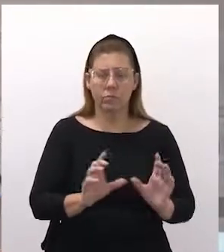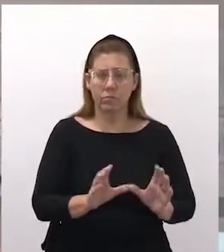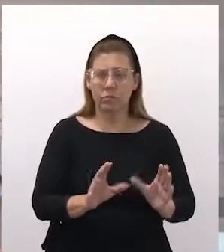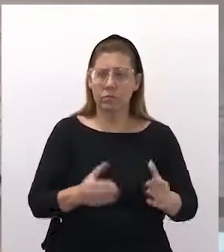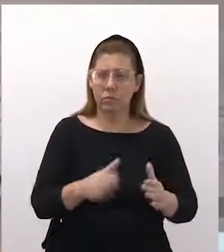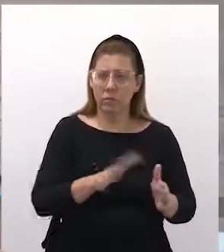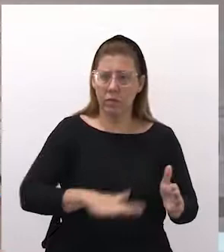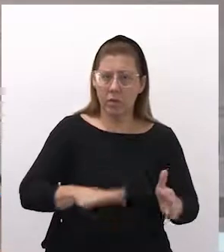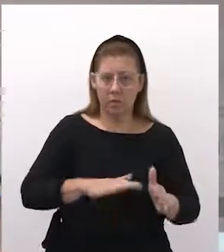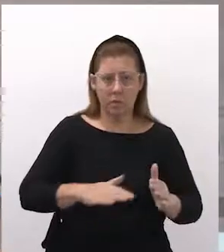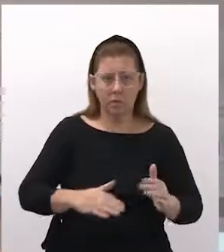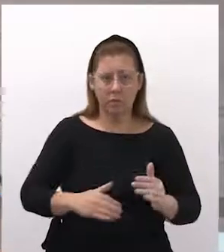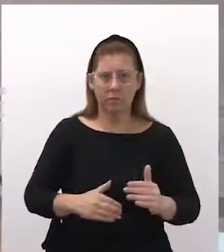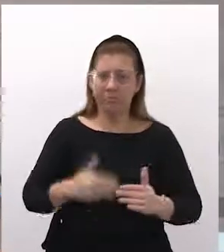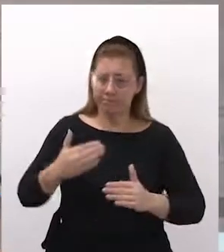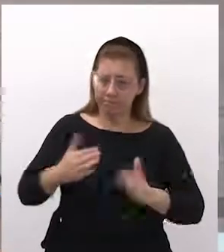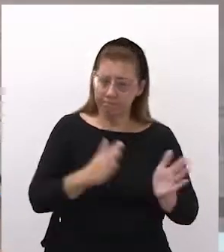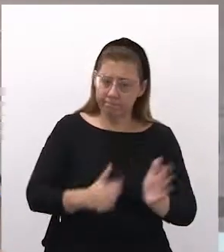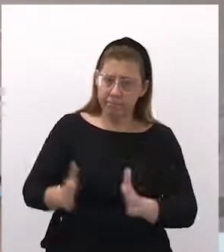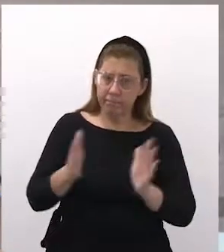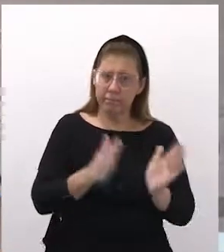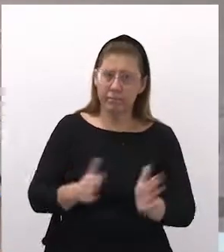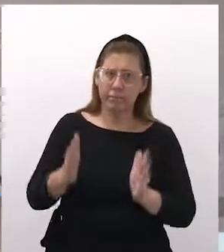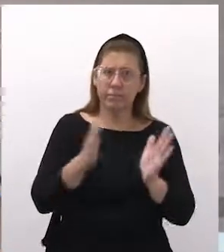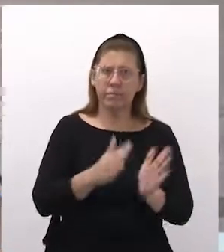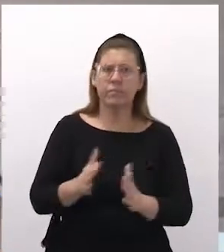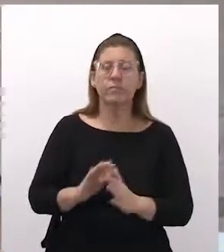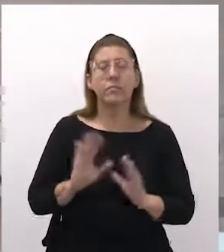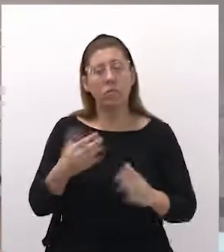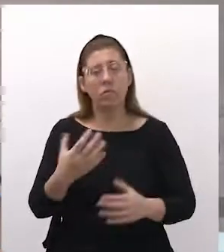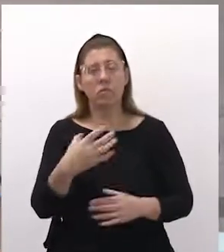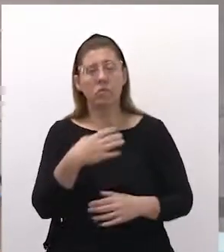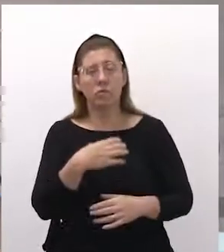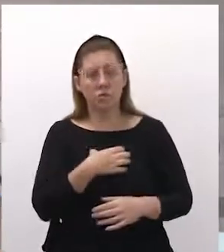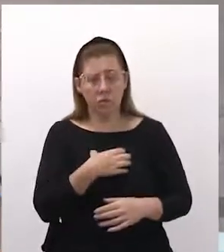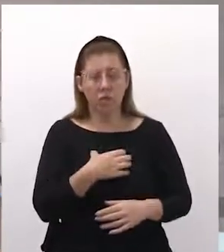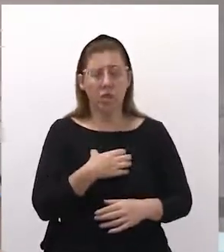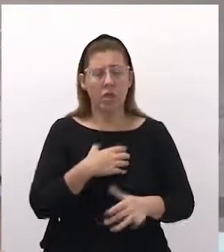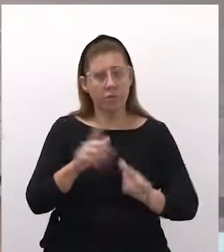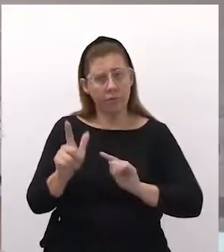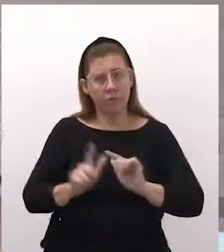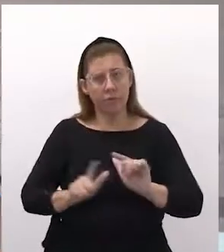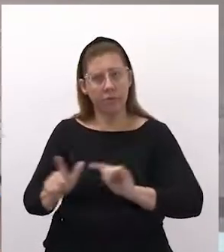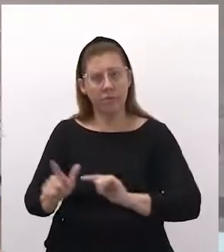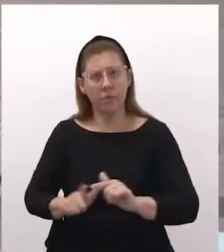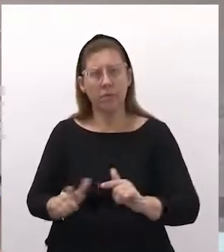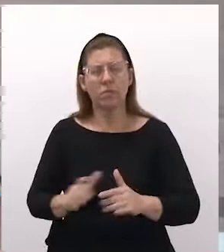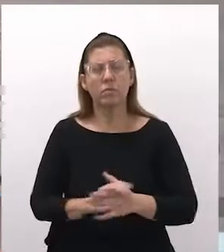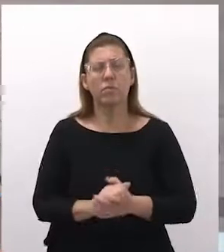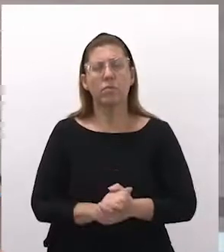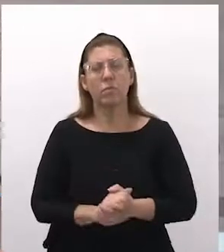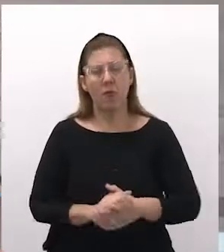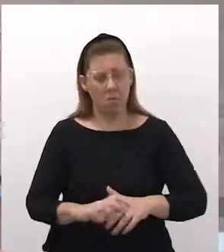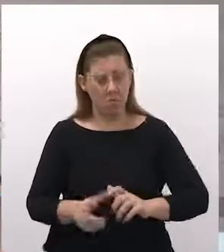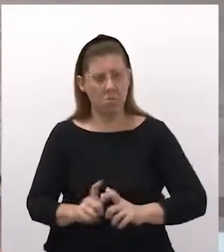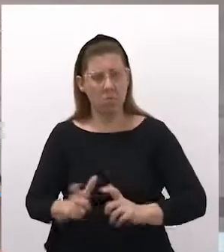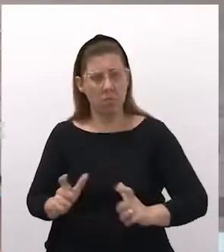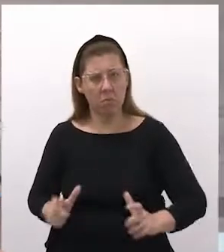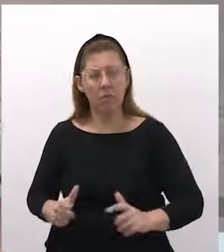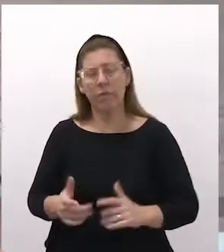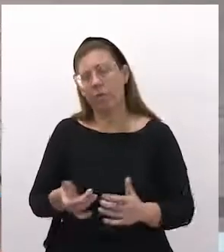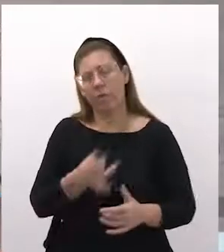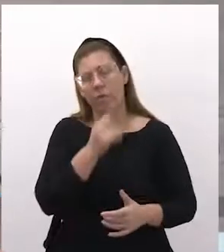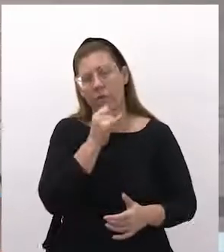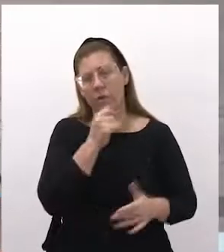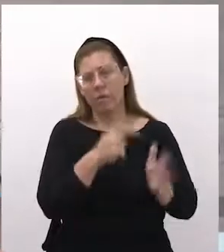de produção mais ampla. Então, a forma da prestação de serviço, ela é muito maior. Eu dou exemplo para